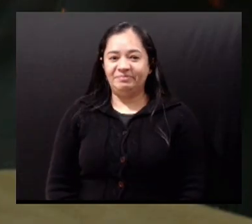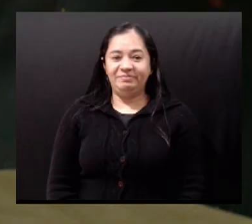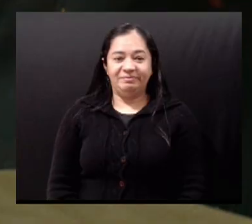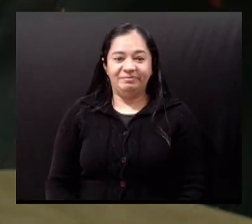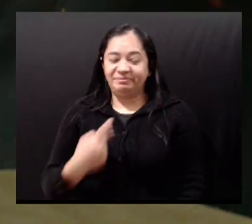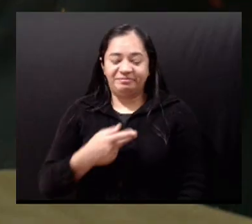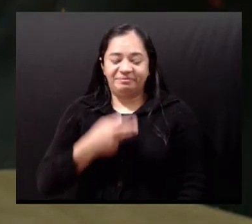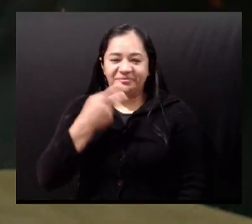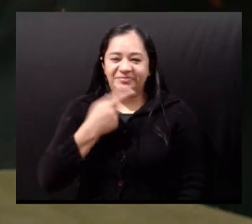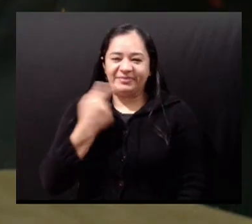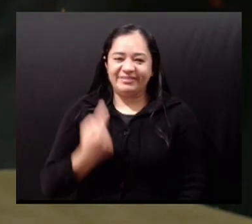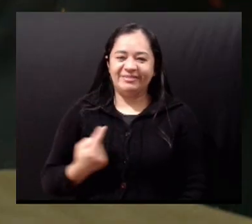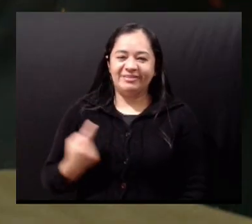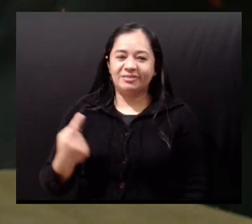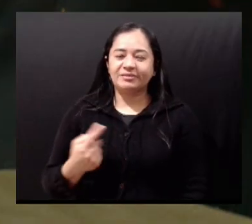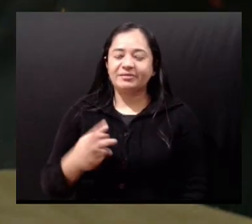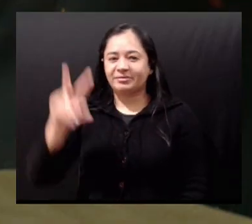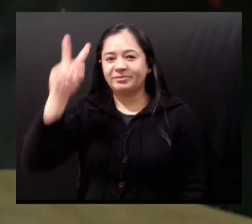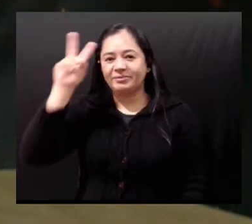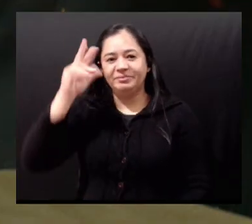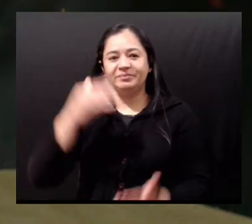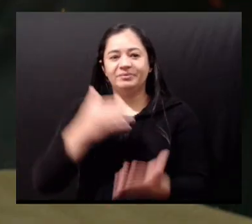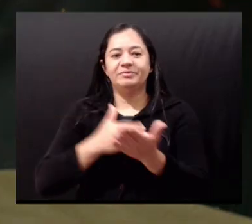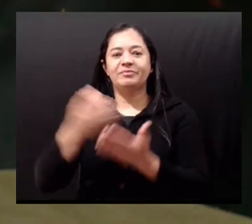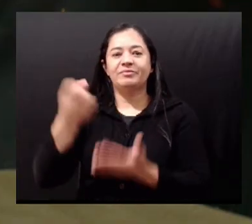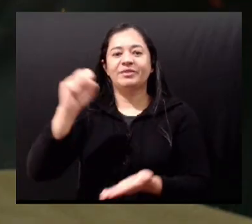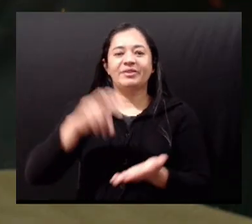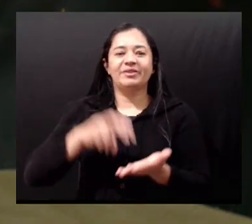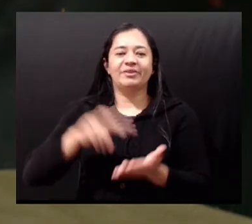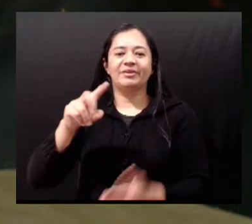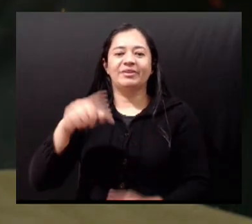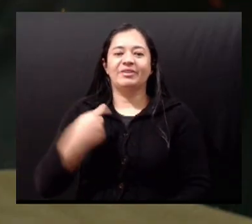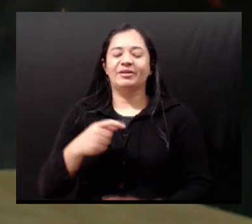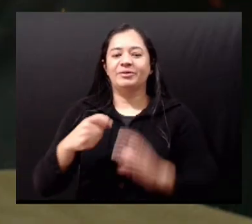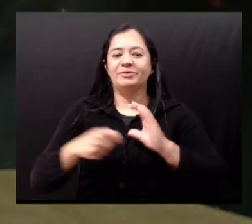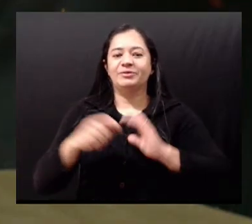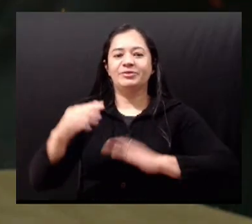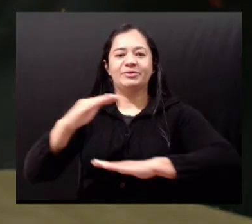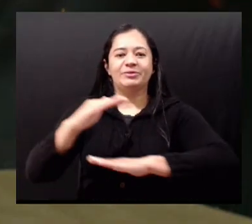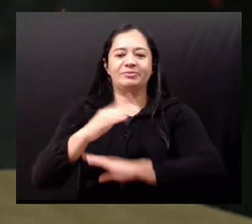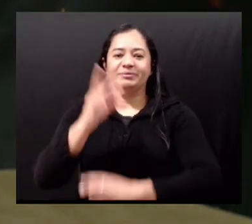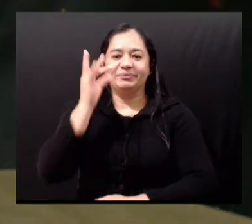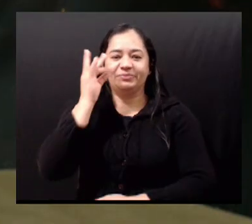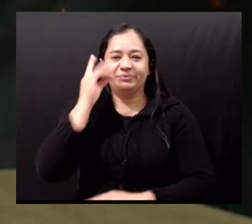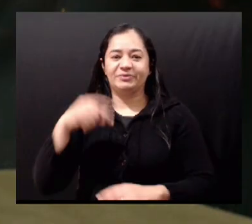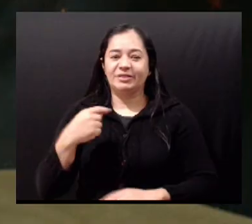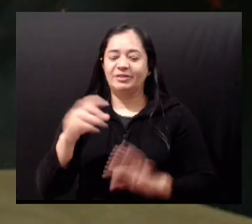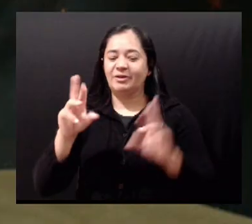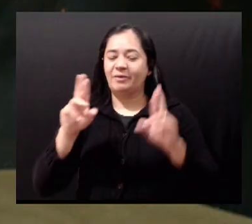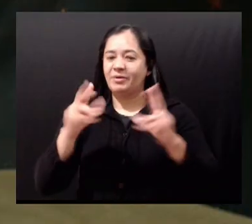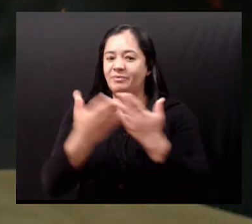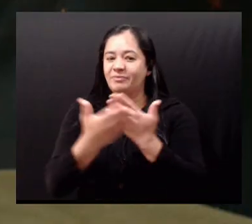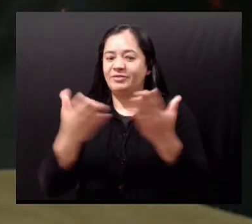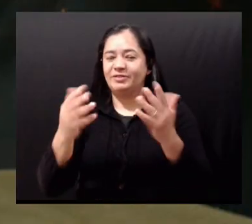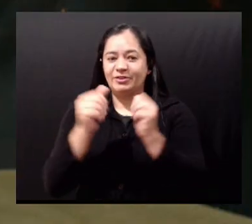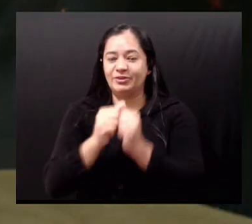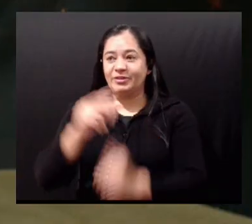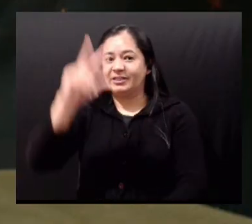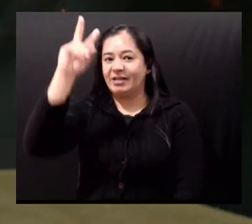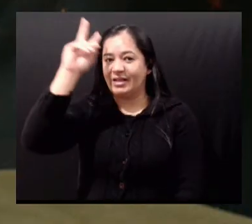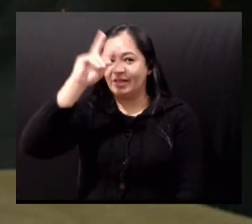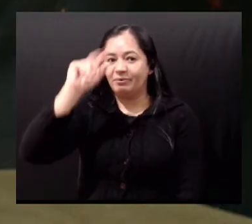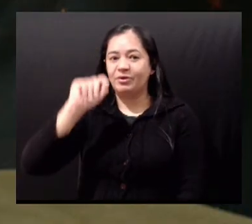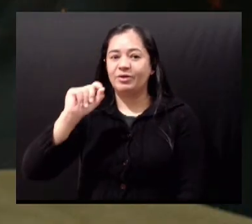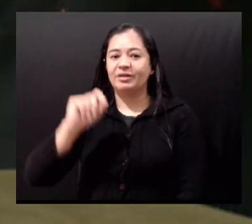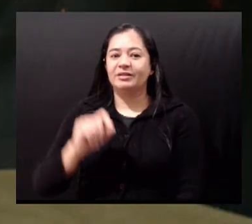E a segunda-feira, a partir das 8 da manhã, nós temos Estúdio Câmara ao vivo. A gente conta com a sua audiência, com a sua companhia. Lembrando que em instantes tem